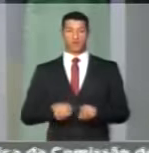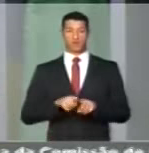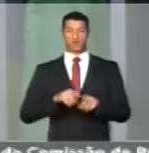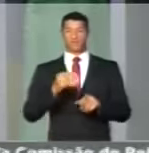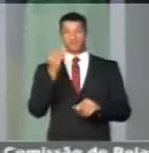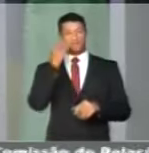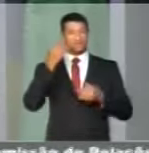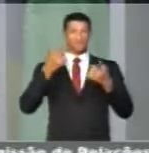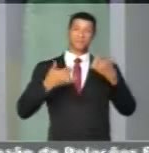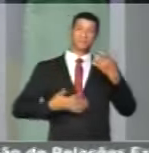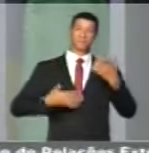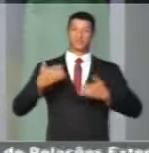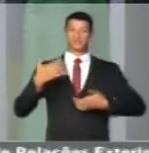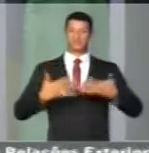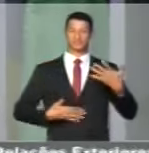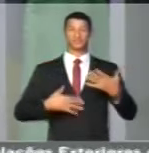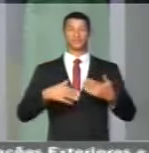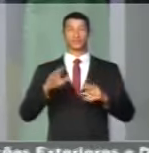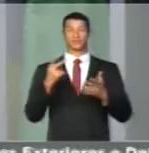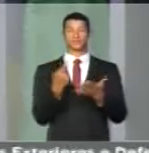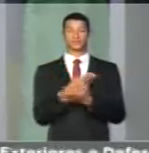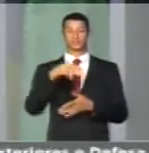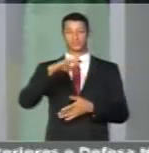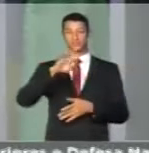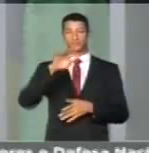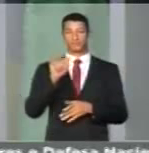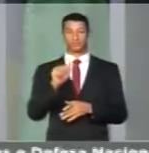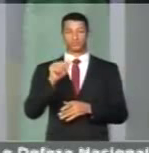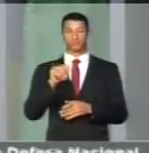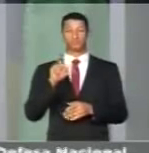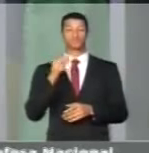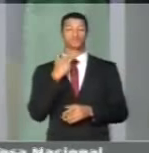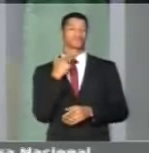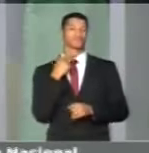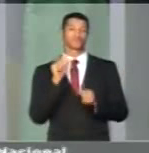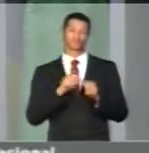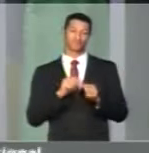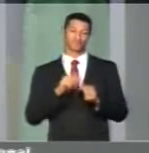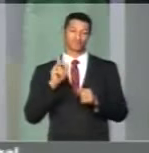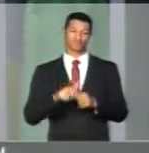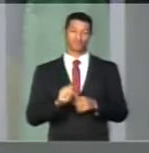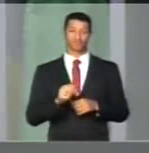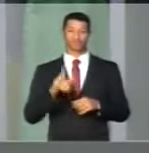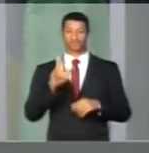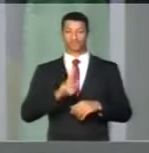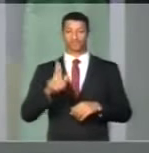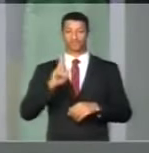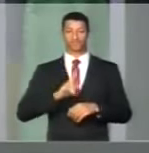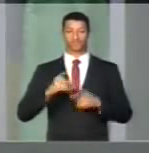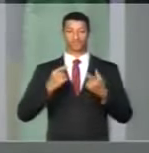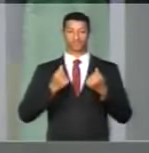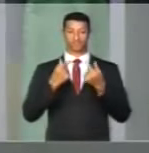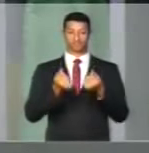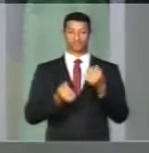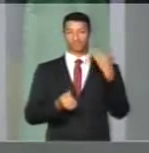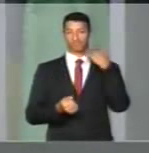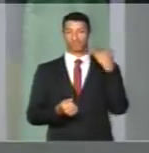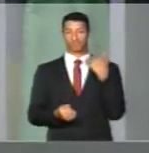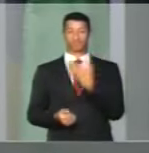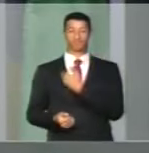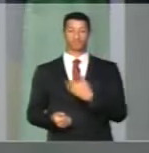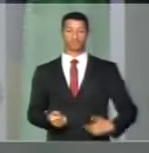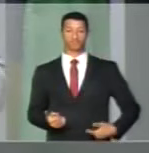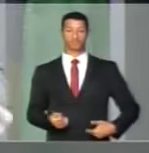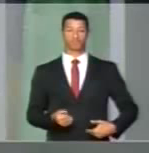tentar justificá-los numa revisão de meta fiscal. O que não pode fazer é usar os recursos dos bancos